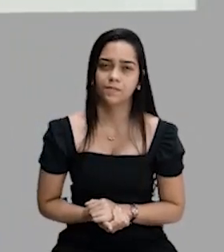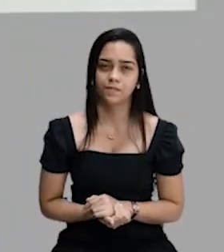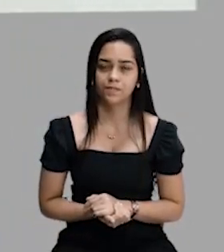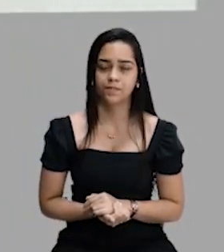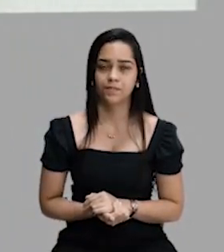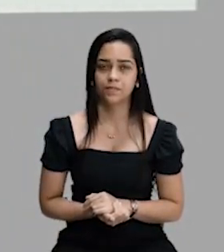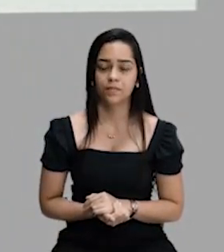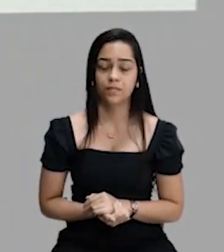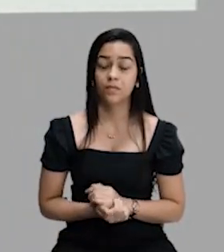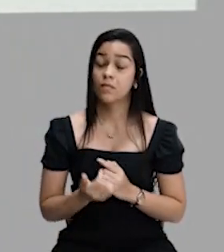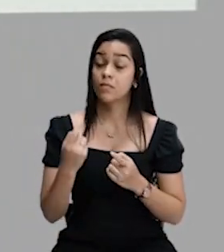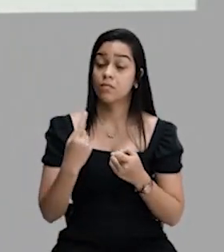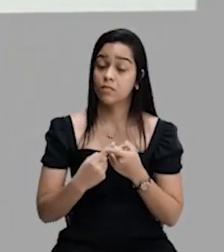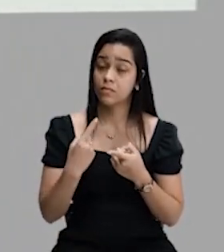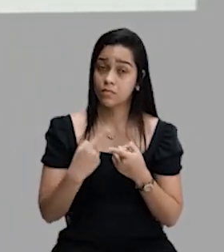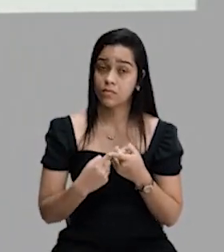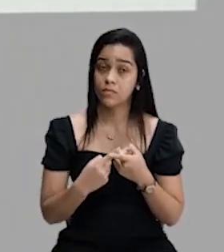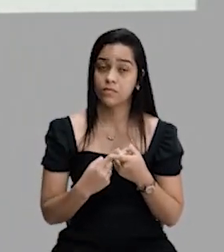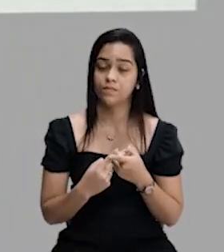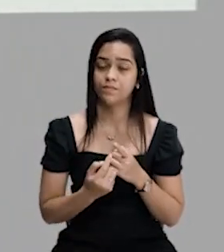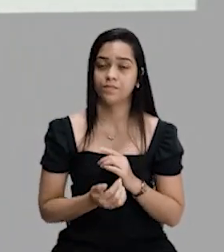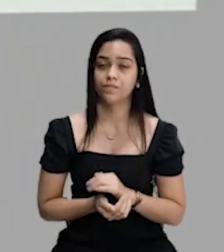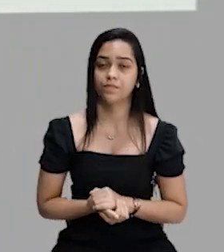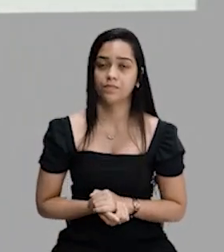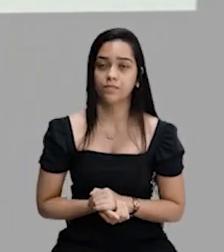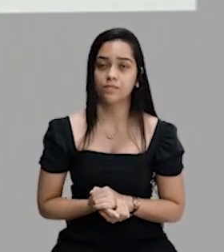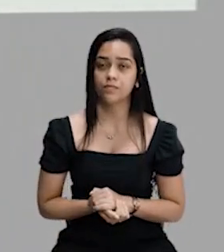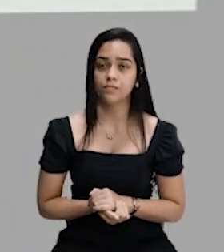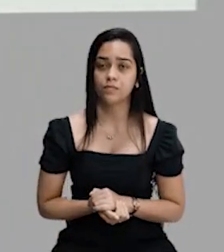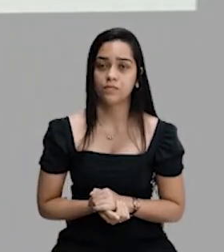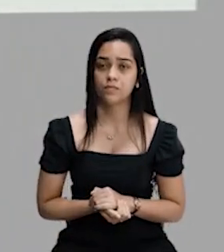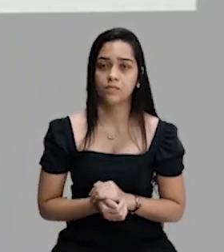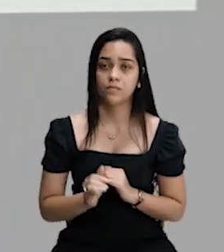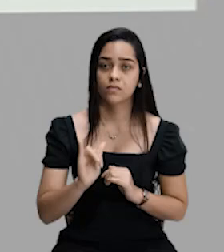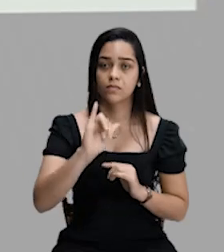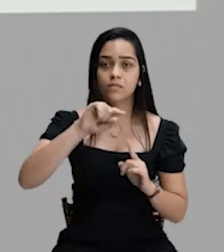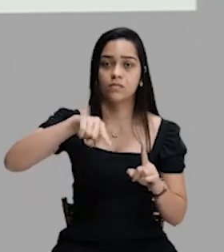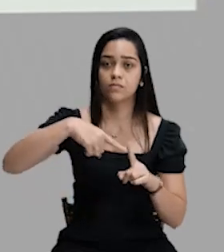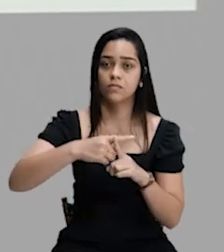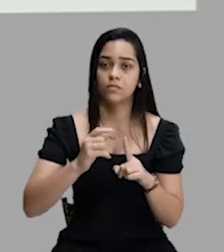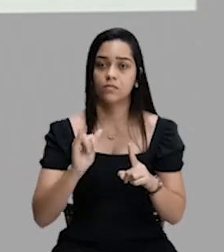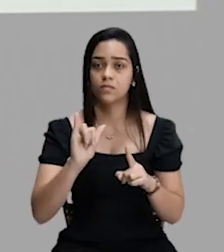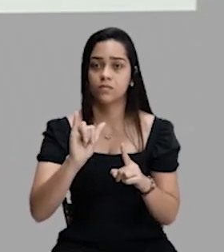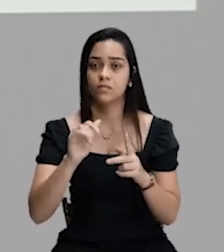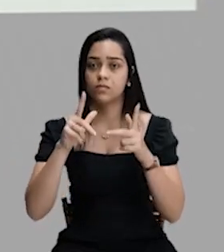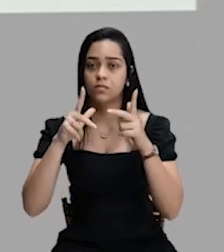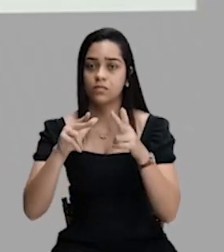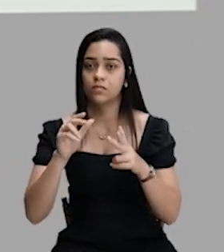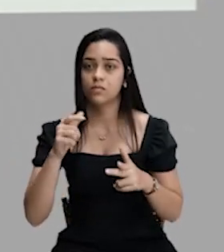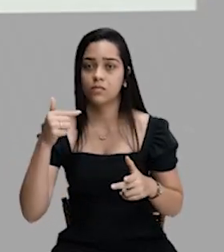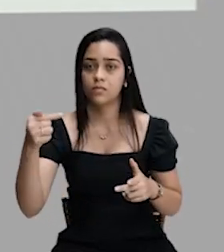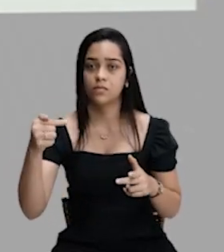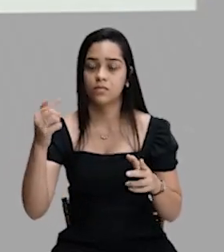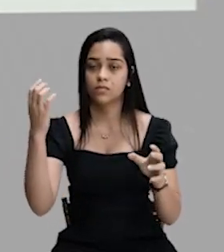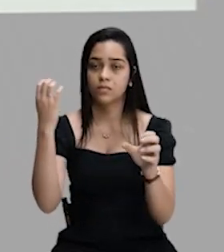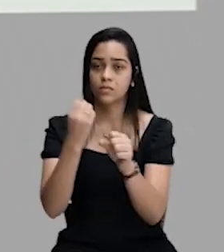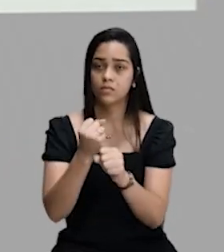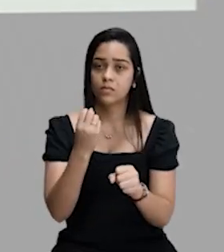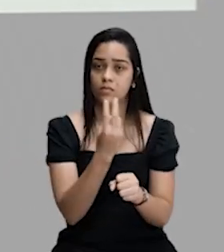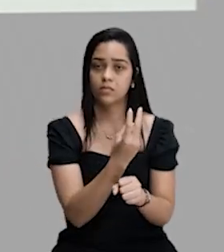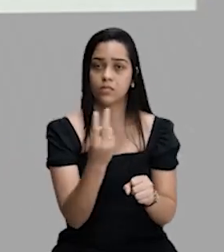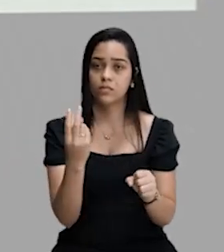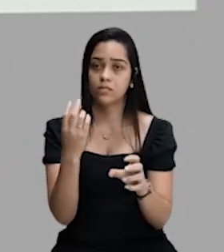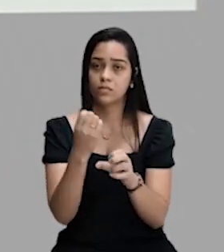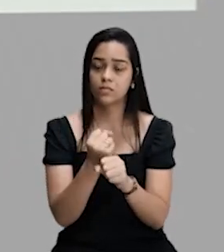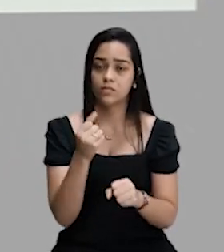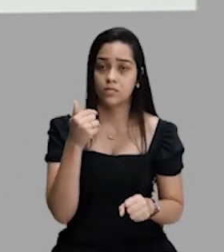tá bem fácil porque porque x + y = 7 né a soma dos dois é igual a